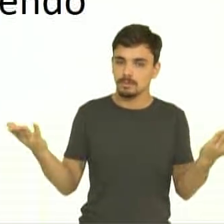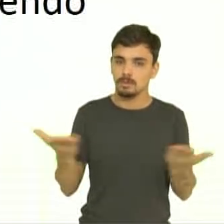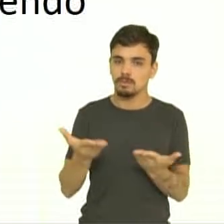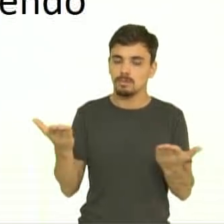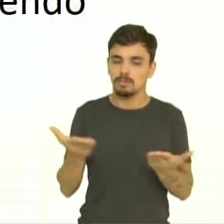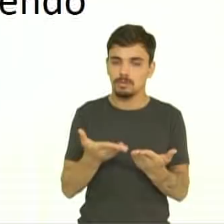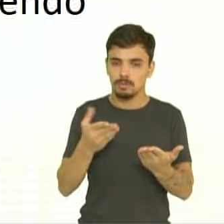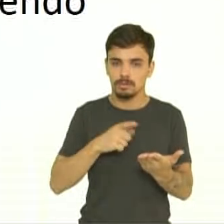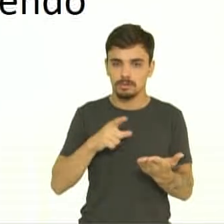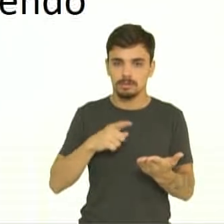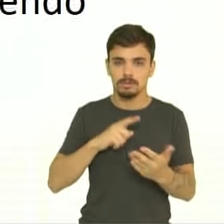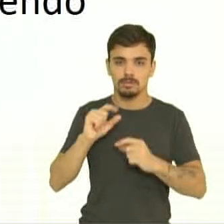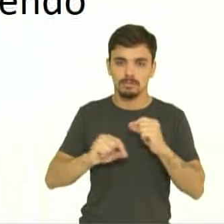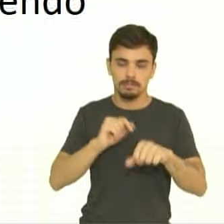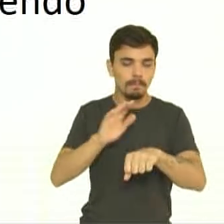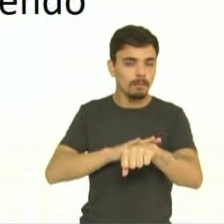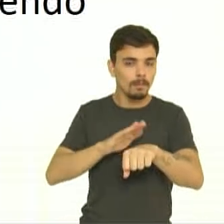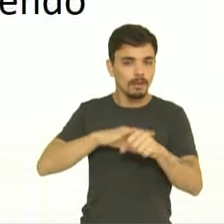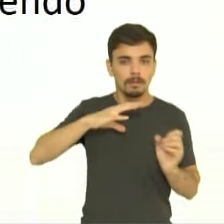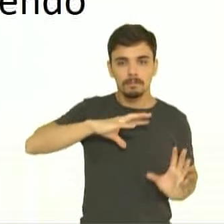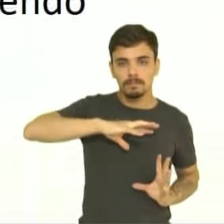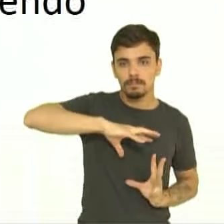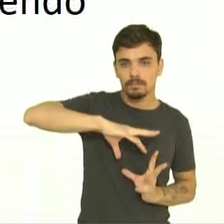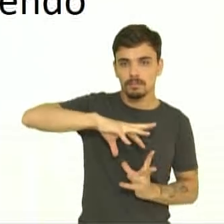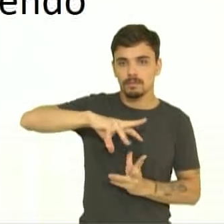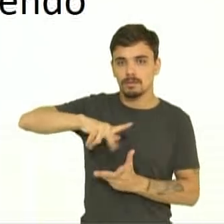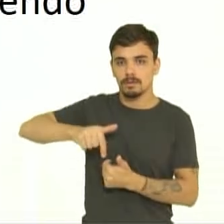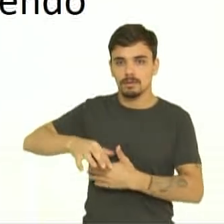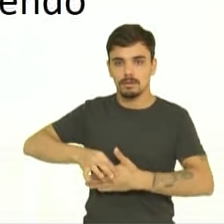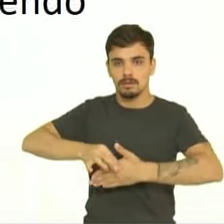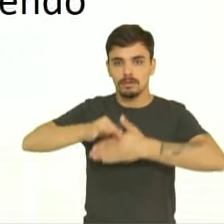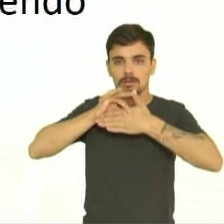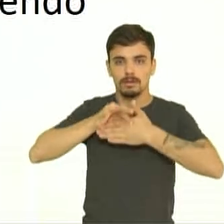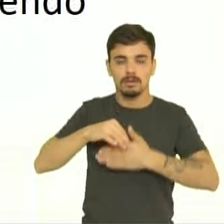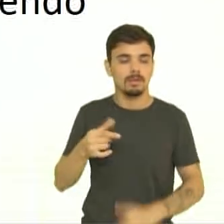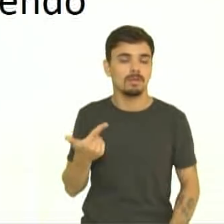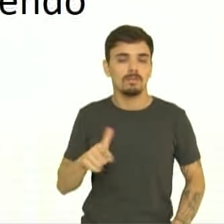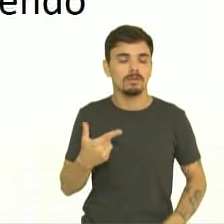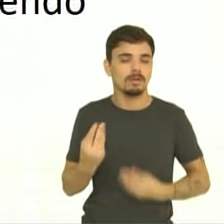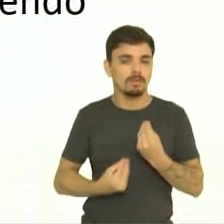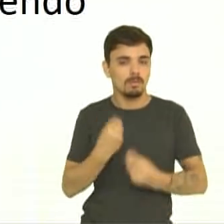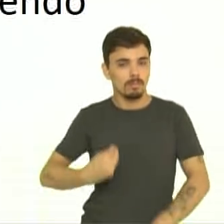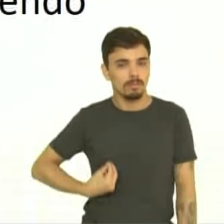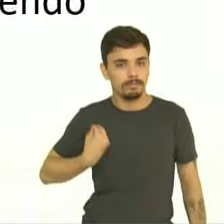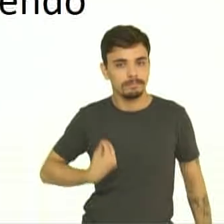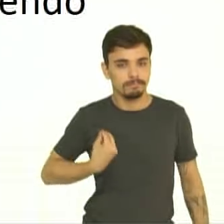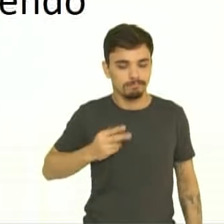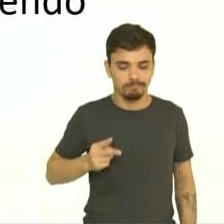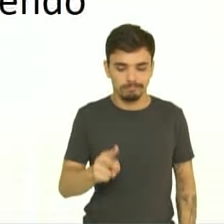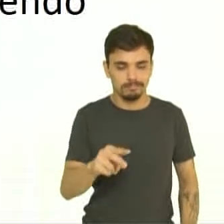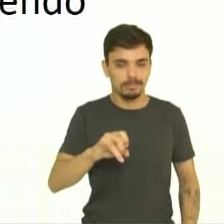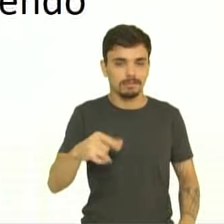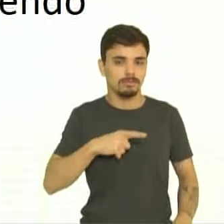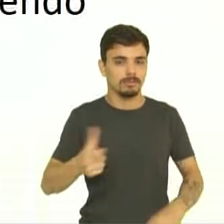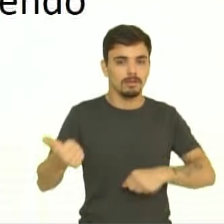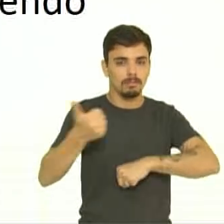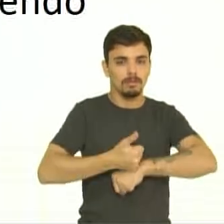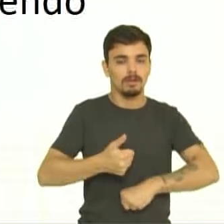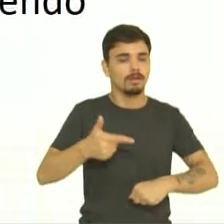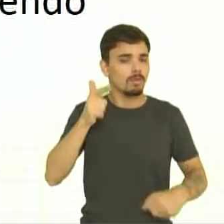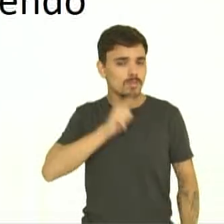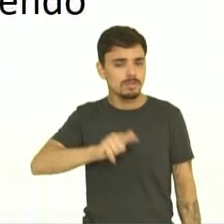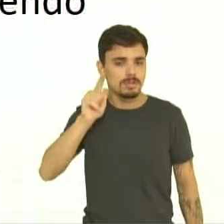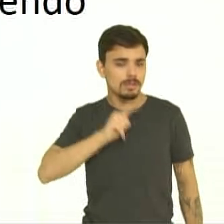atualidade, momento no qual a globalização lidera, não há como sobreviver sem ter o domínio de